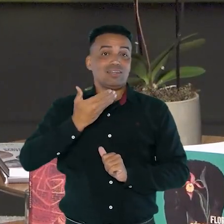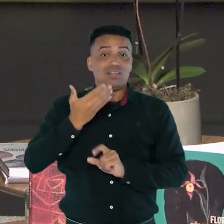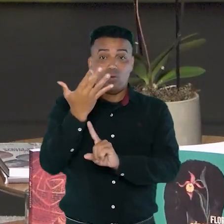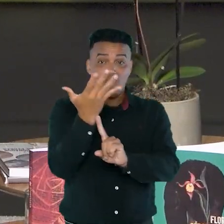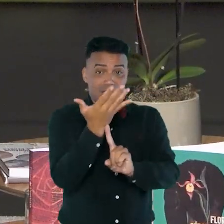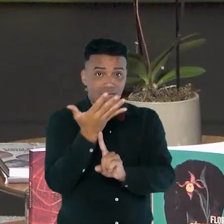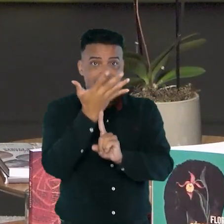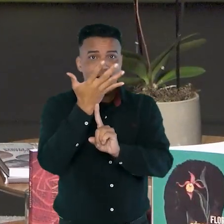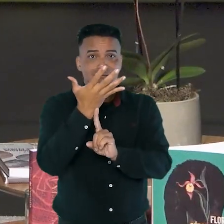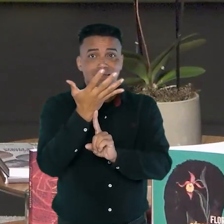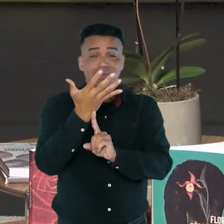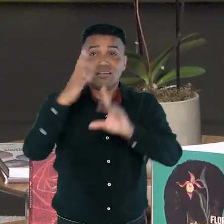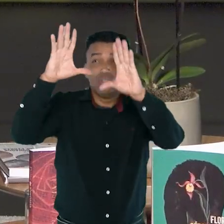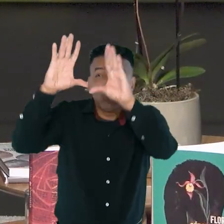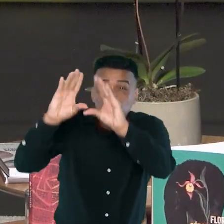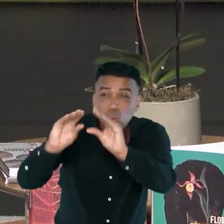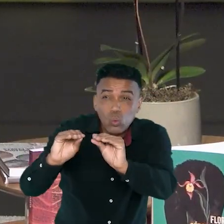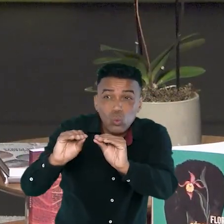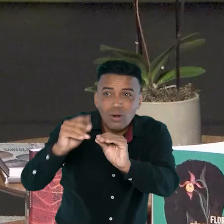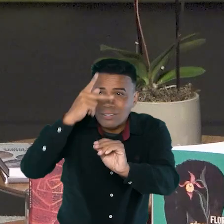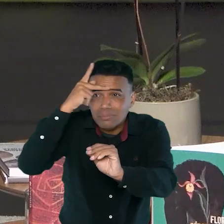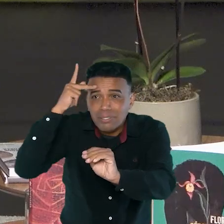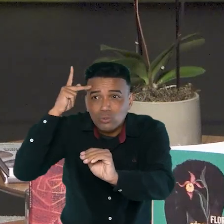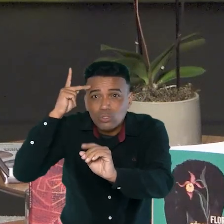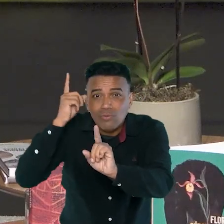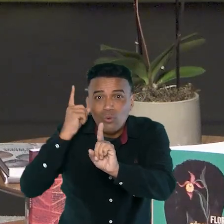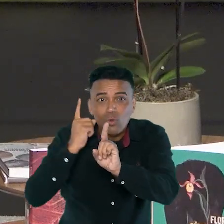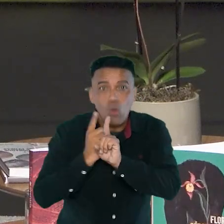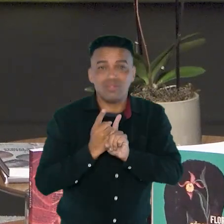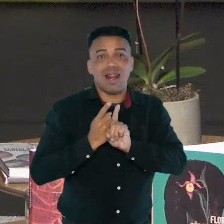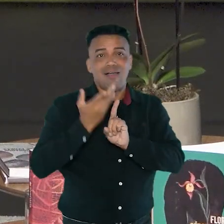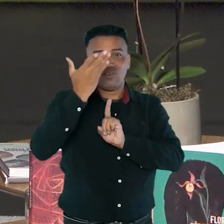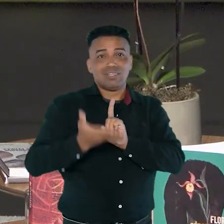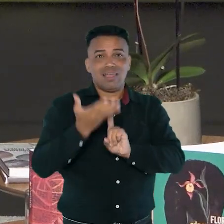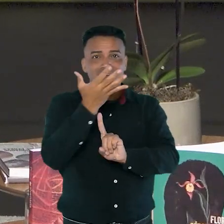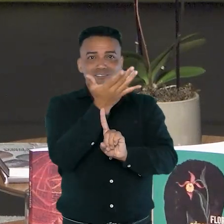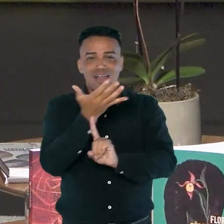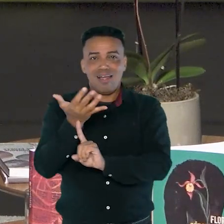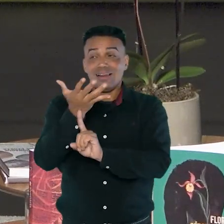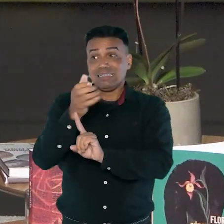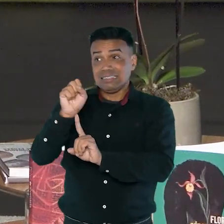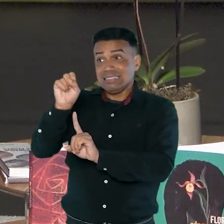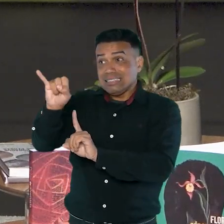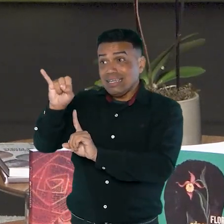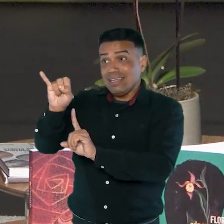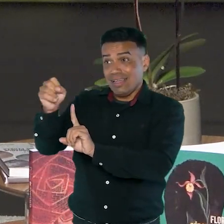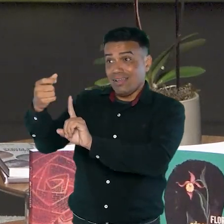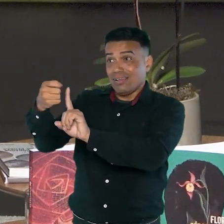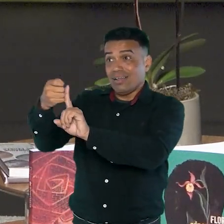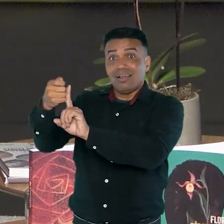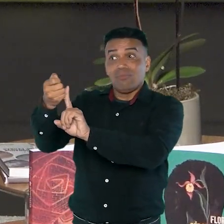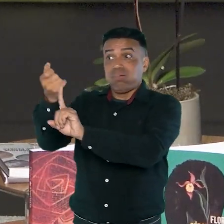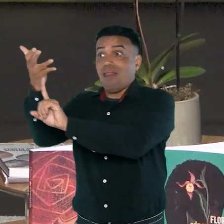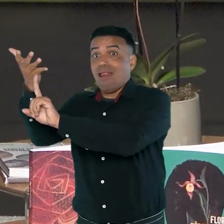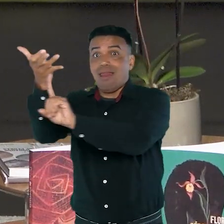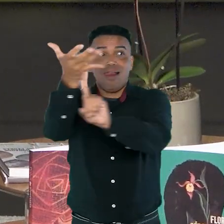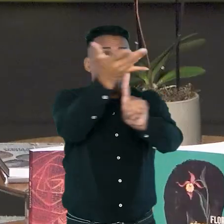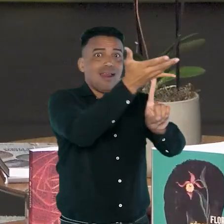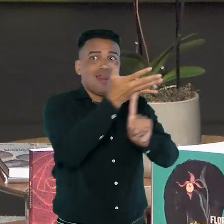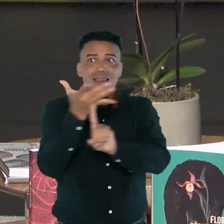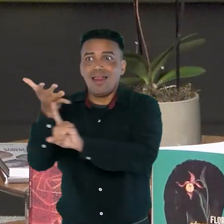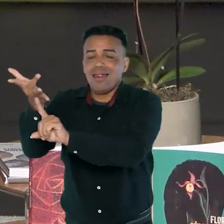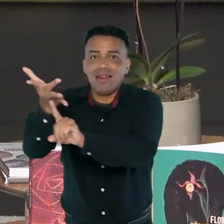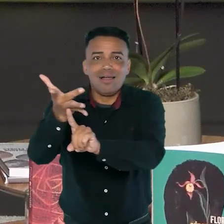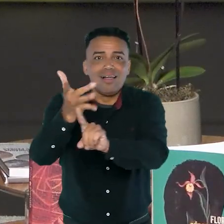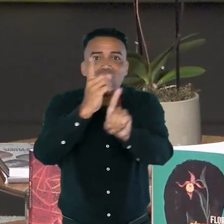vela, porque no meio da escuridão as pessoas vão se encontrar, vão te encontrar. E se elas acenderem a delas, a gente vai